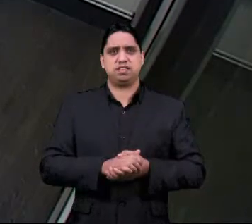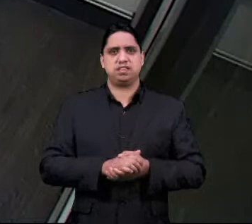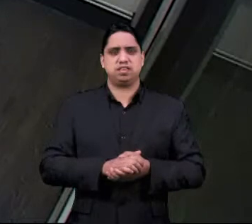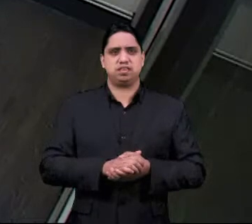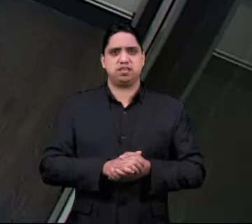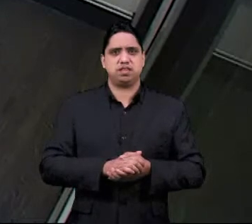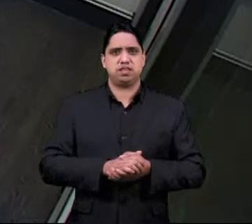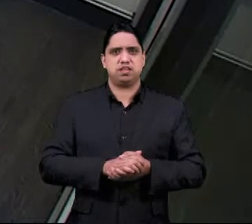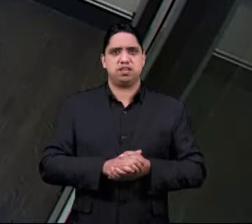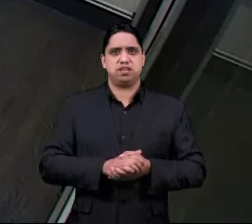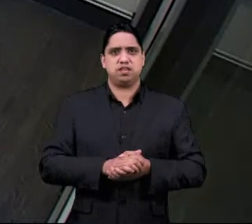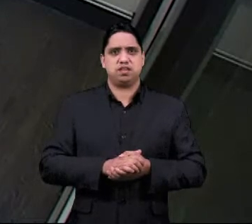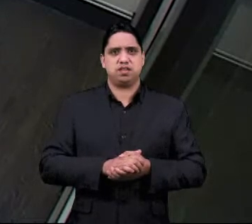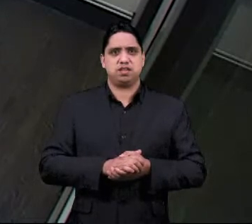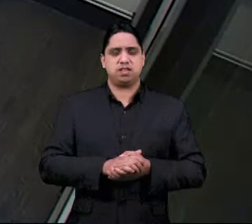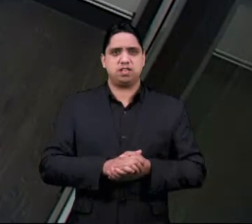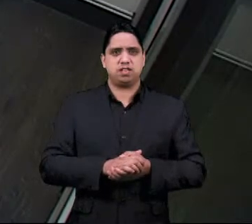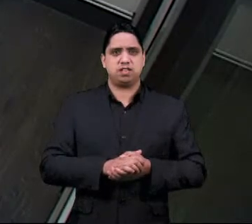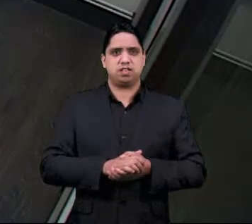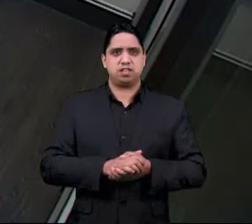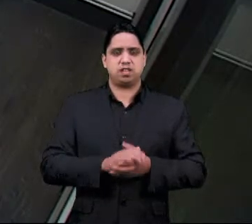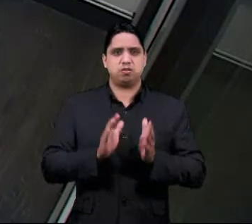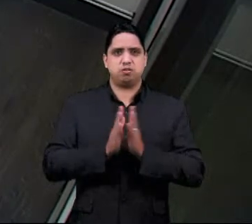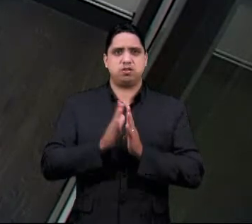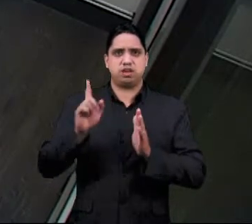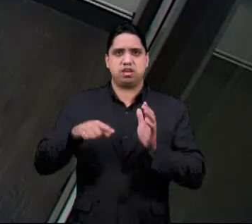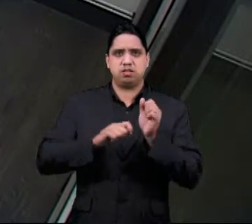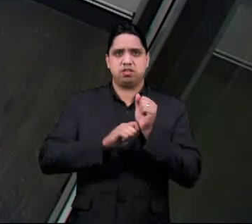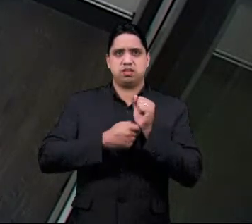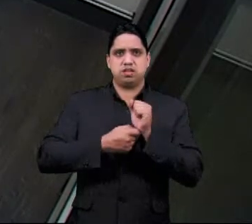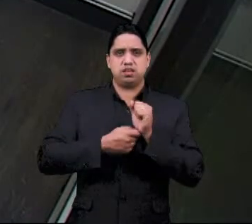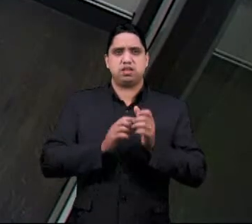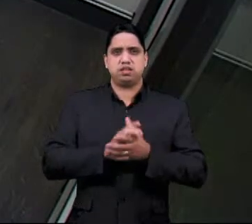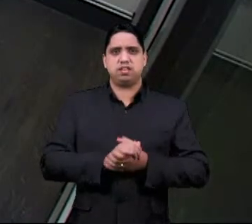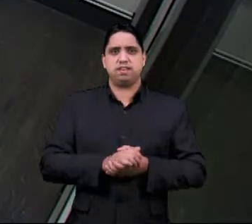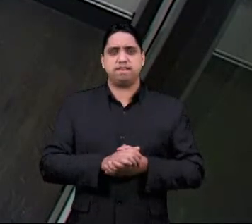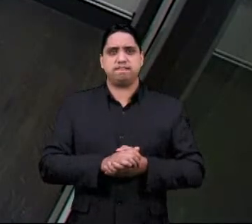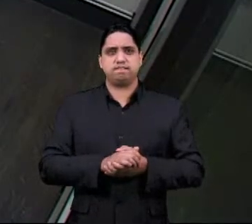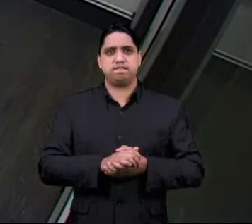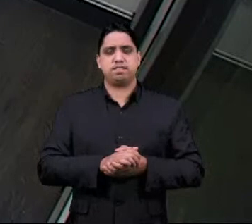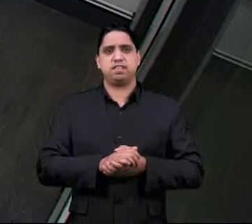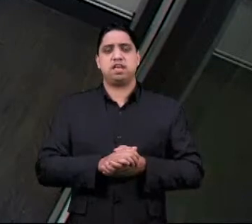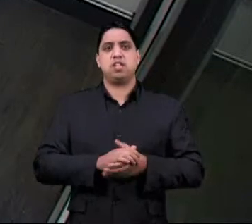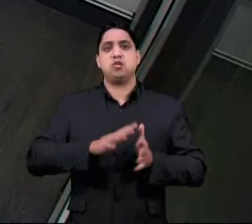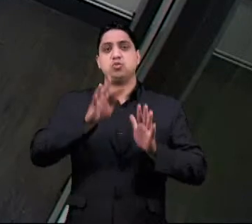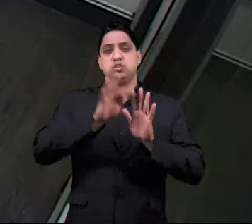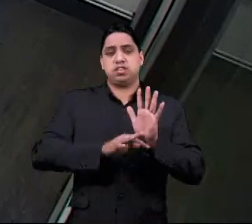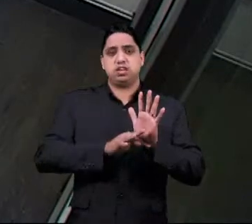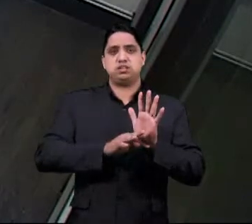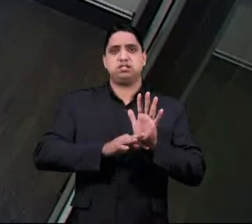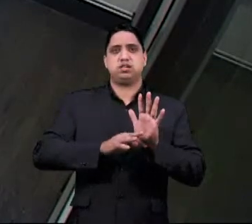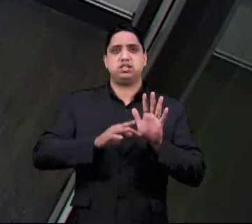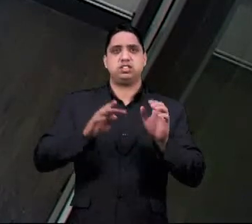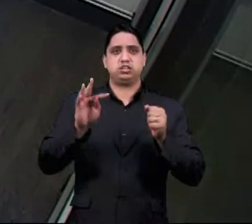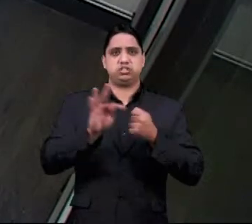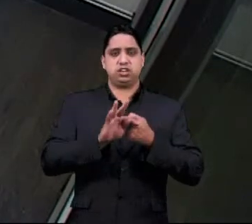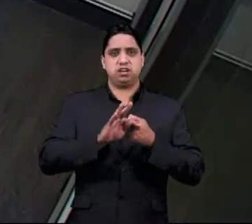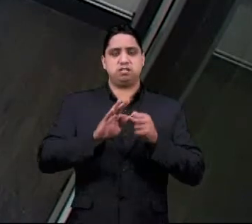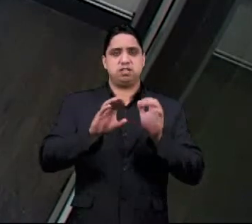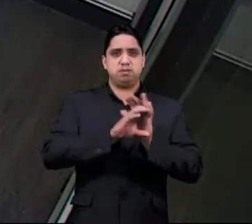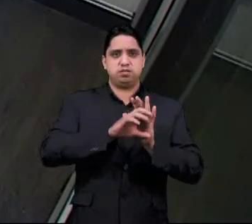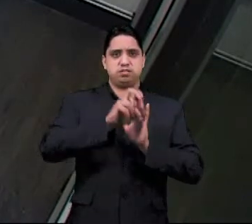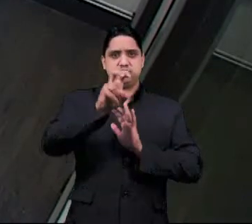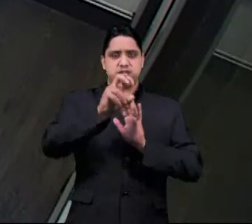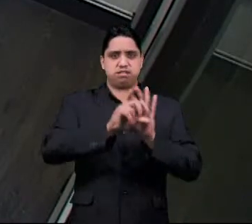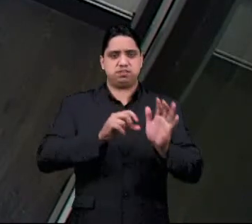segredo, né? Isso. A oração realmente é o segredo, né, pastor? Só repetindo aqui, o texto é Tiago 5,16, para